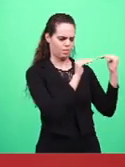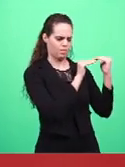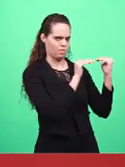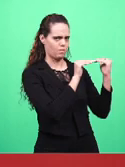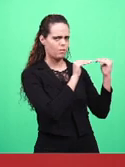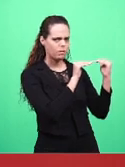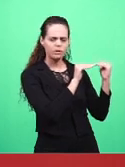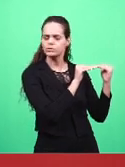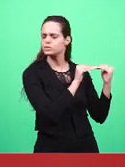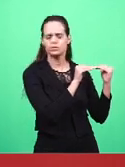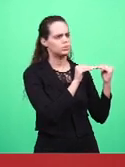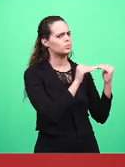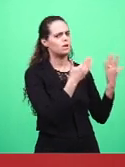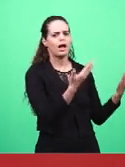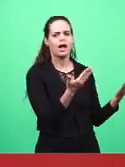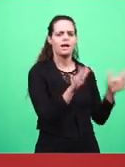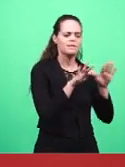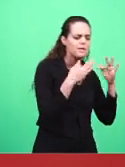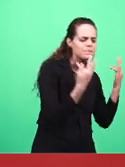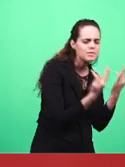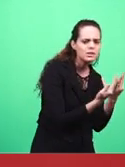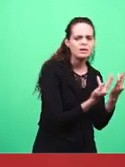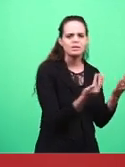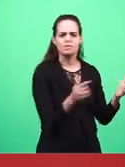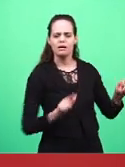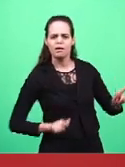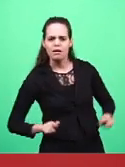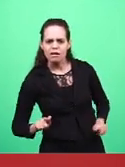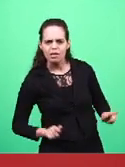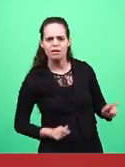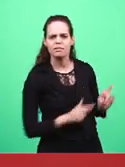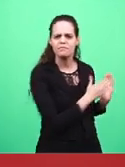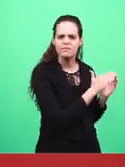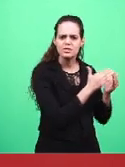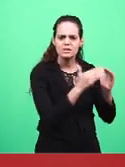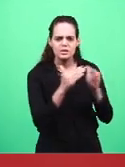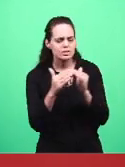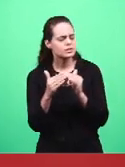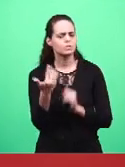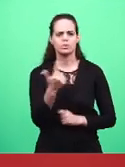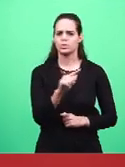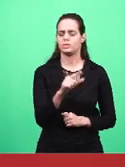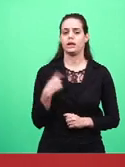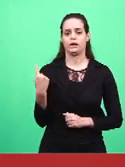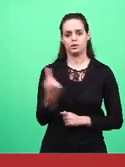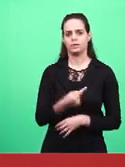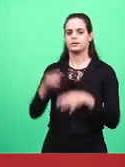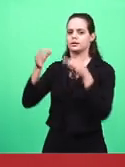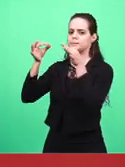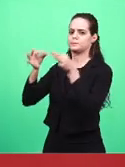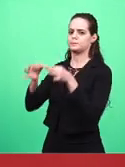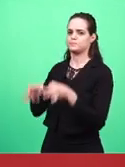encontrar as providências proféticas que estão aqui? Em qual versículo? Qual é o